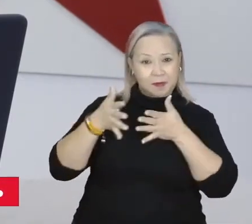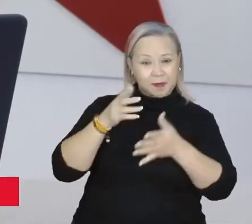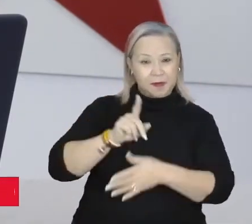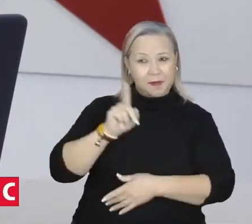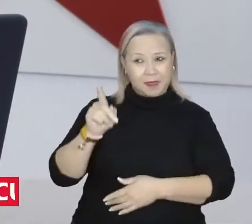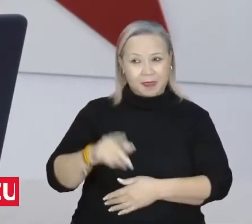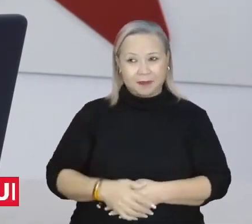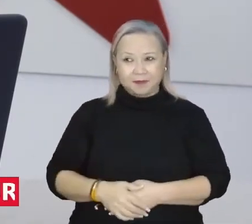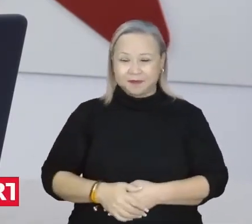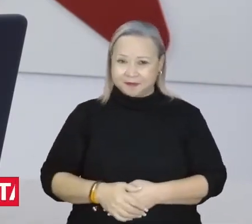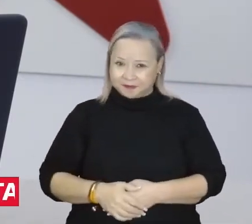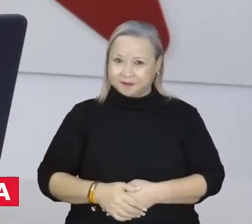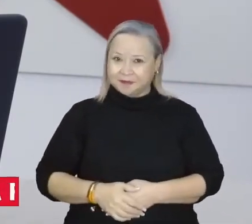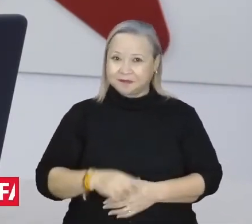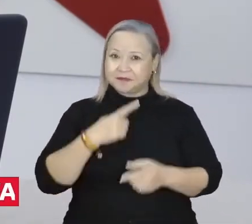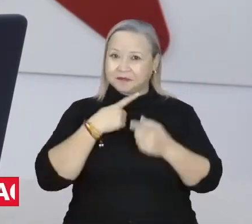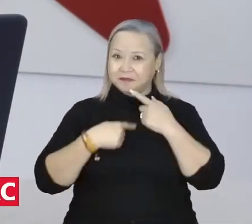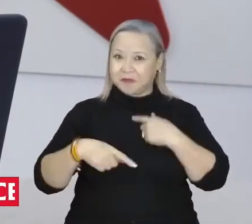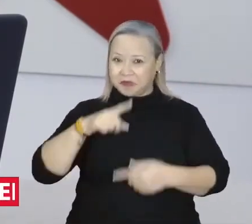desejo é uma ordem, viu,